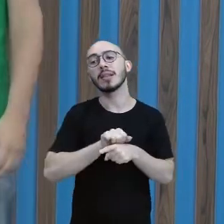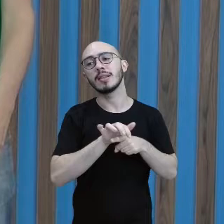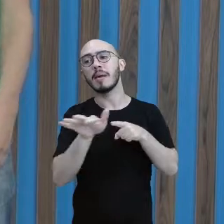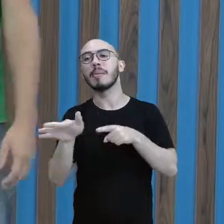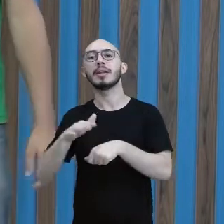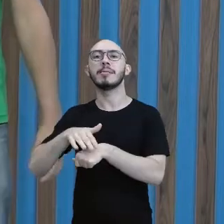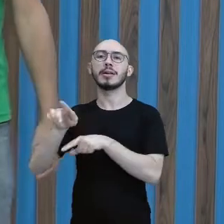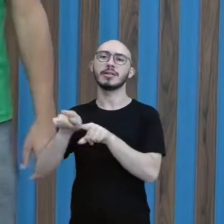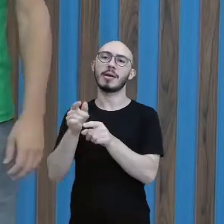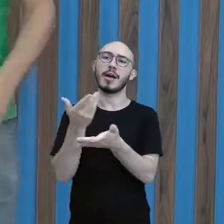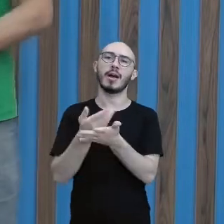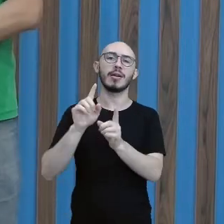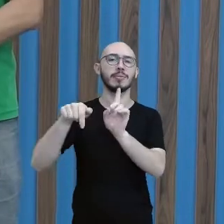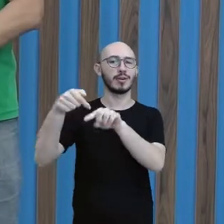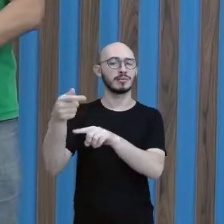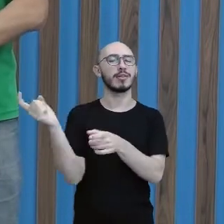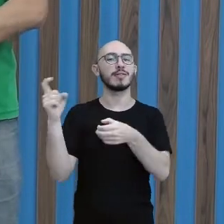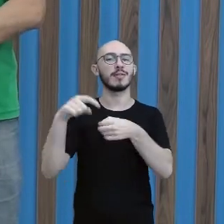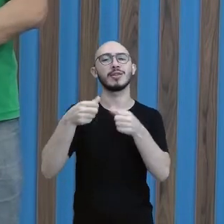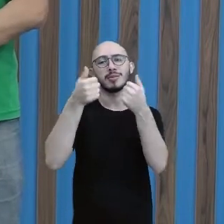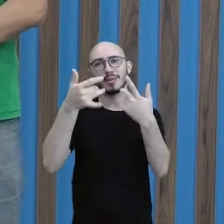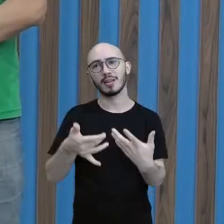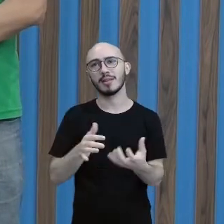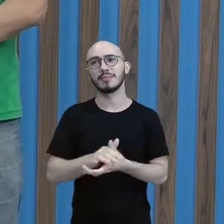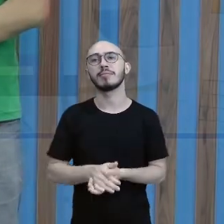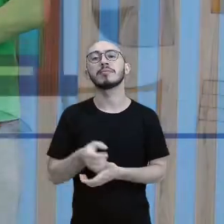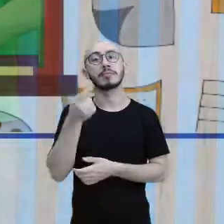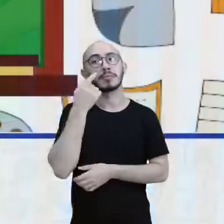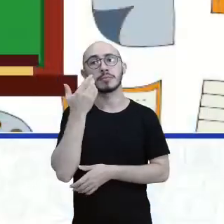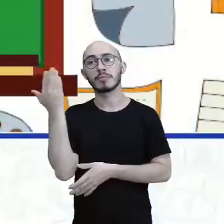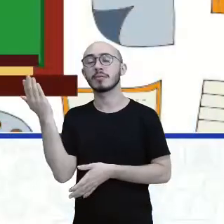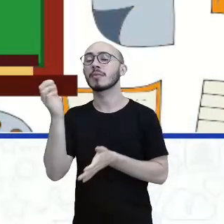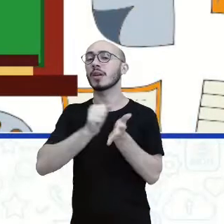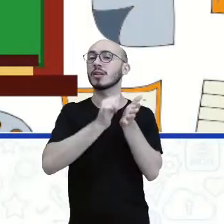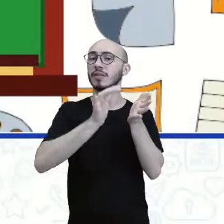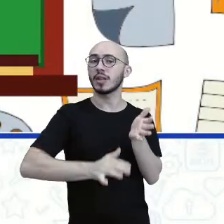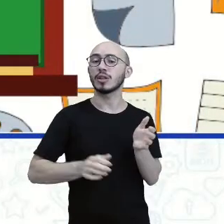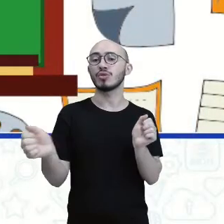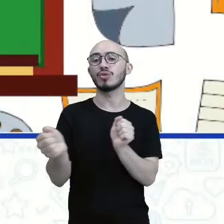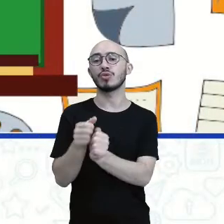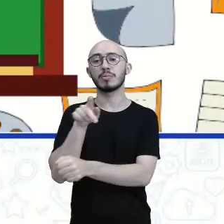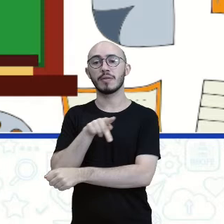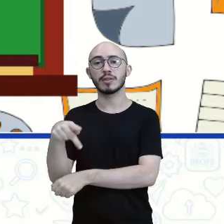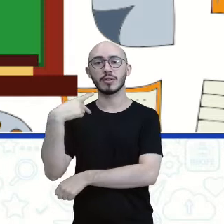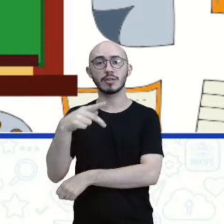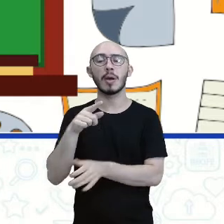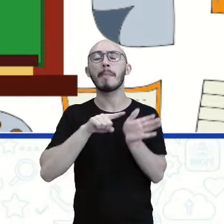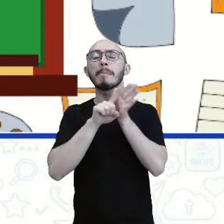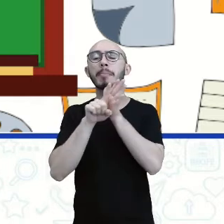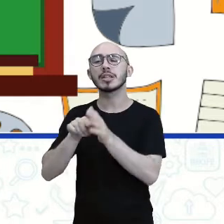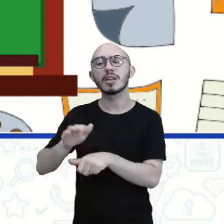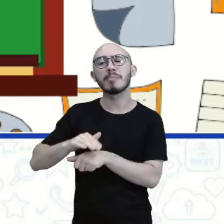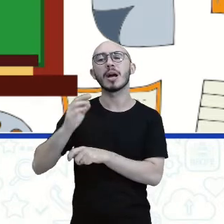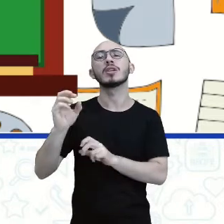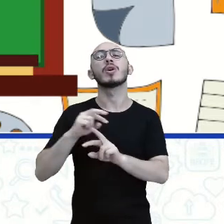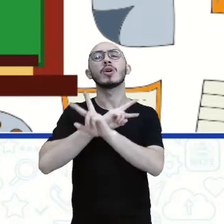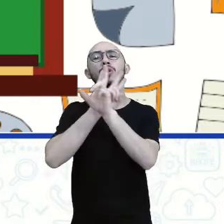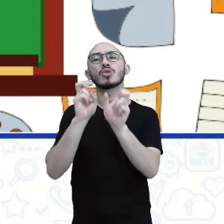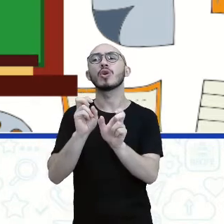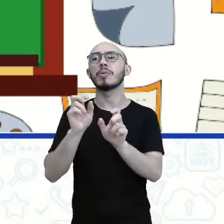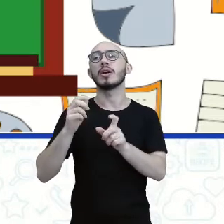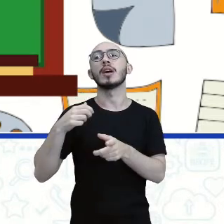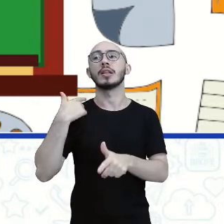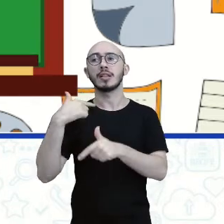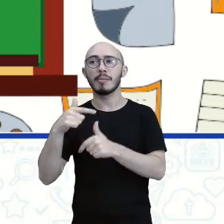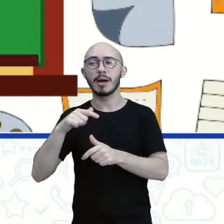a falar na próxima aula. Então, ó, para a próxima aula, com o apoio do seu professor ou professora, pesquise mais sobre a reforma trabalhista de 2017,